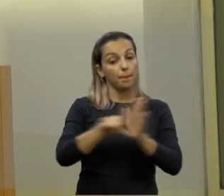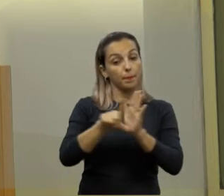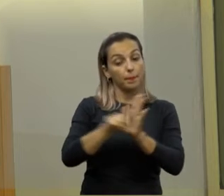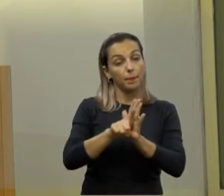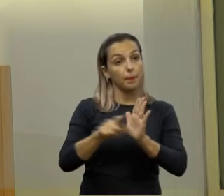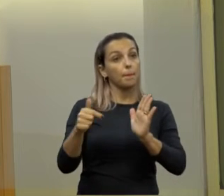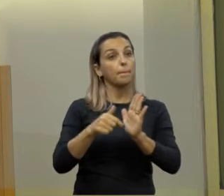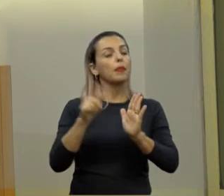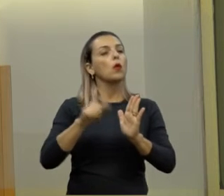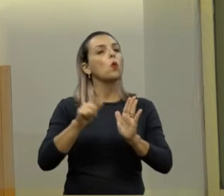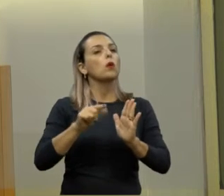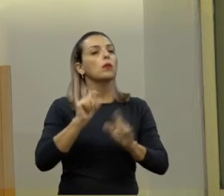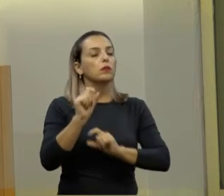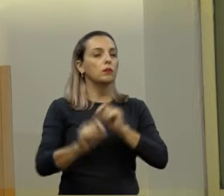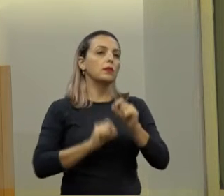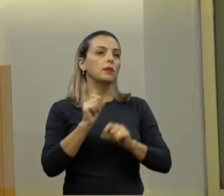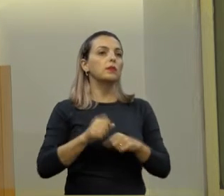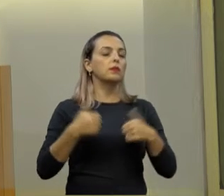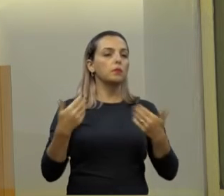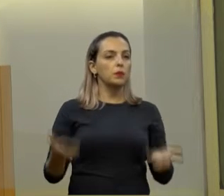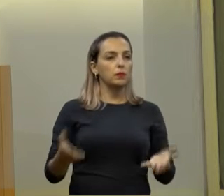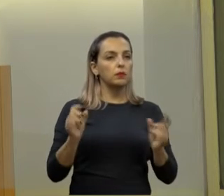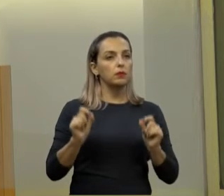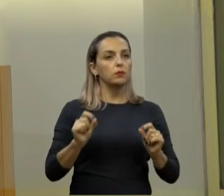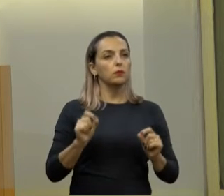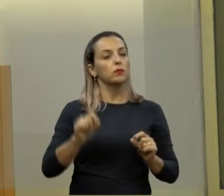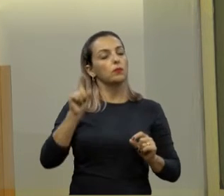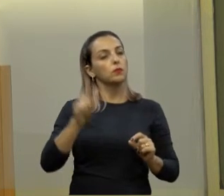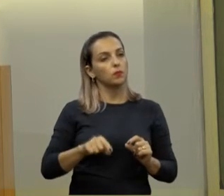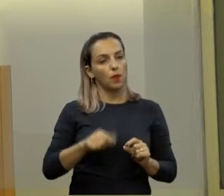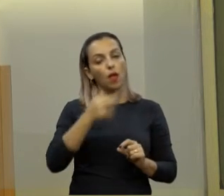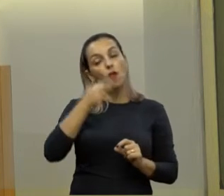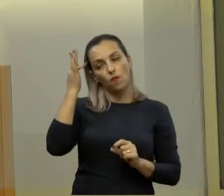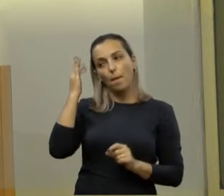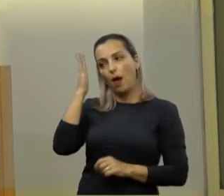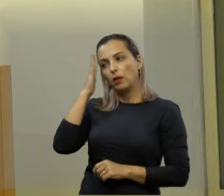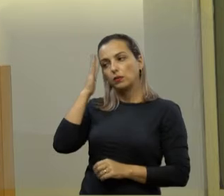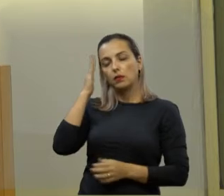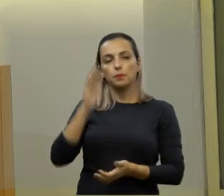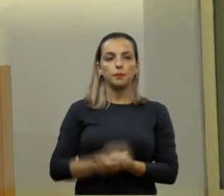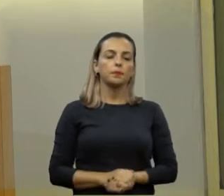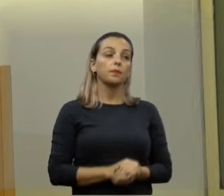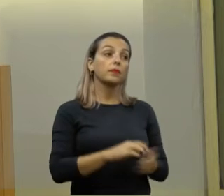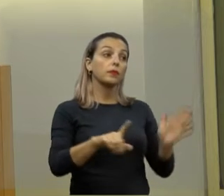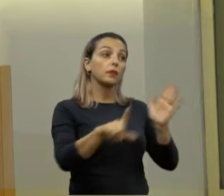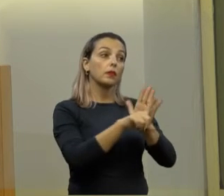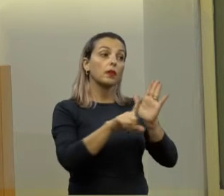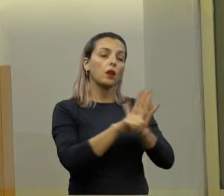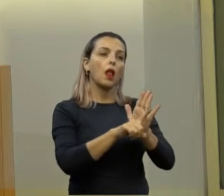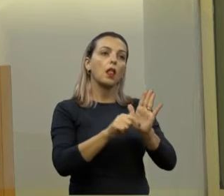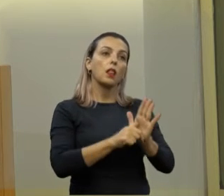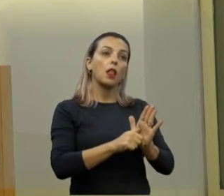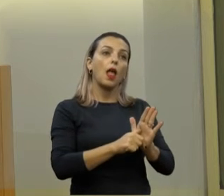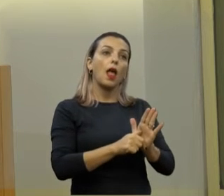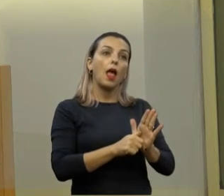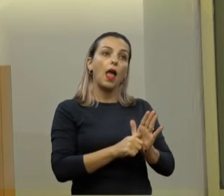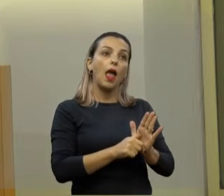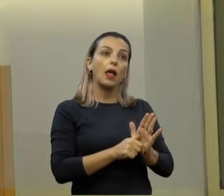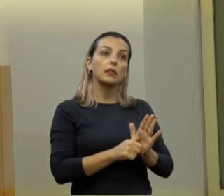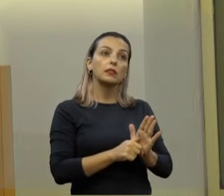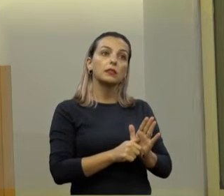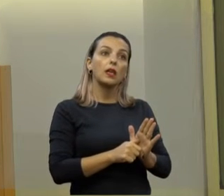Clementino tá aí agora mas a Fabi está aqui e pode e sabe muito bem disso a lei ela pode ser exaustiva ou